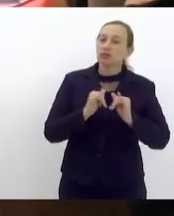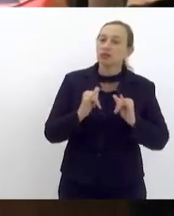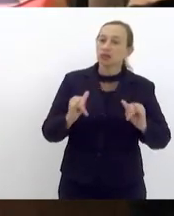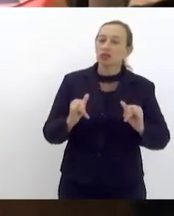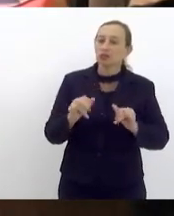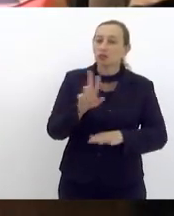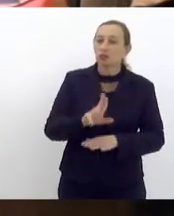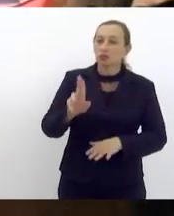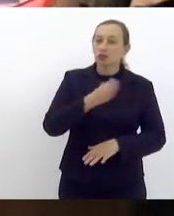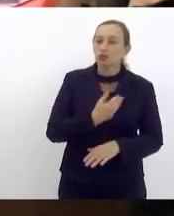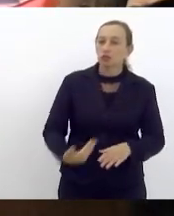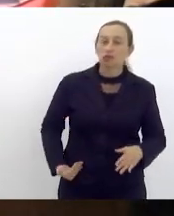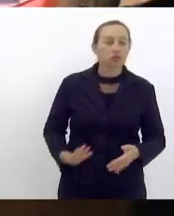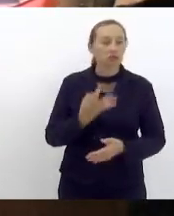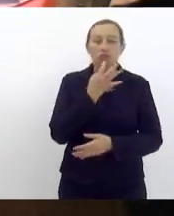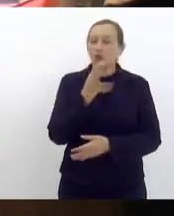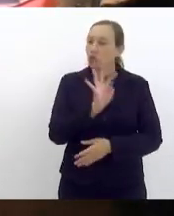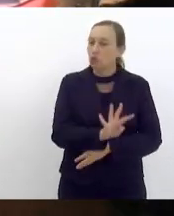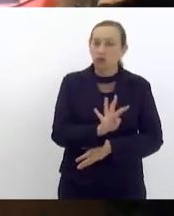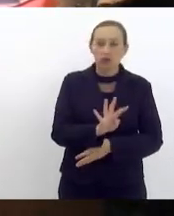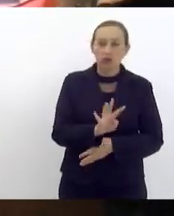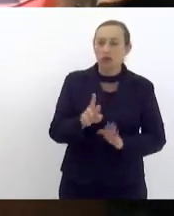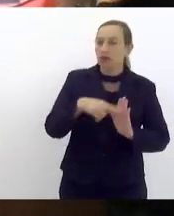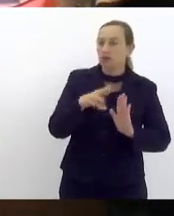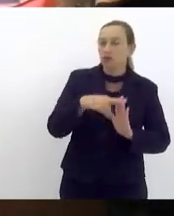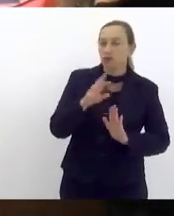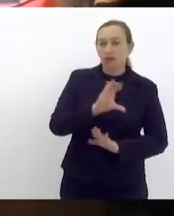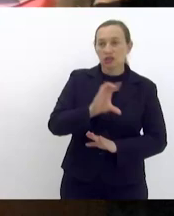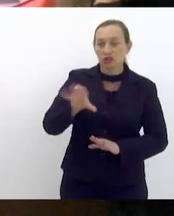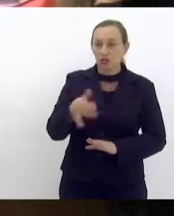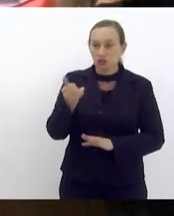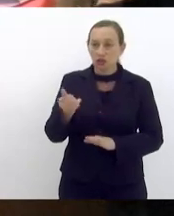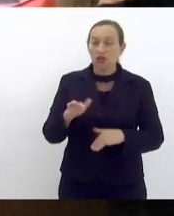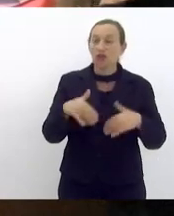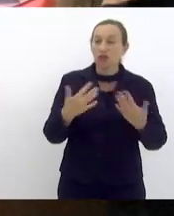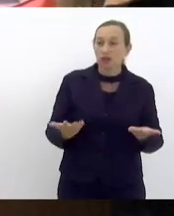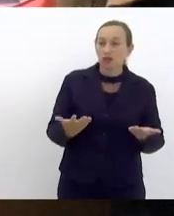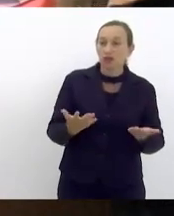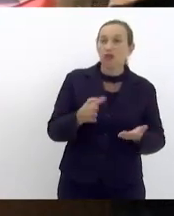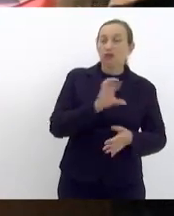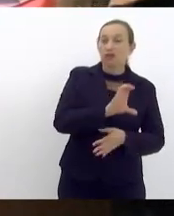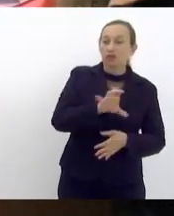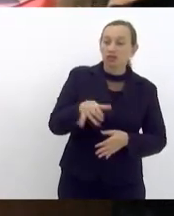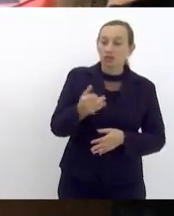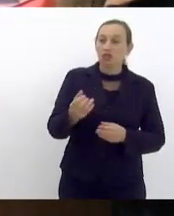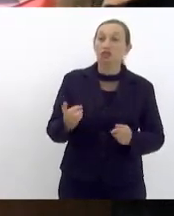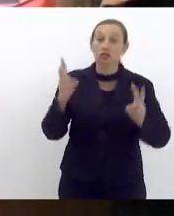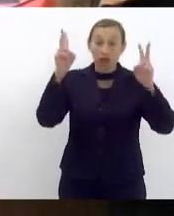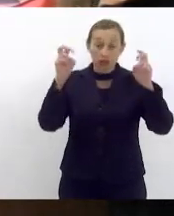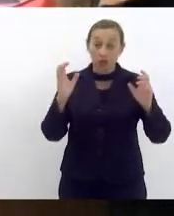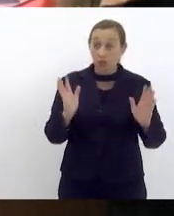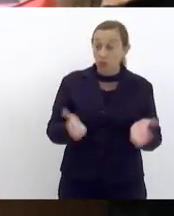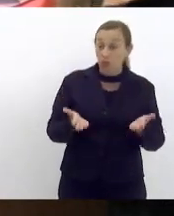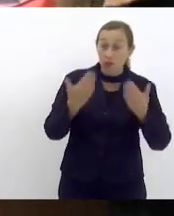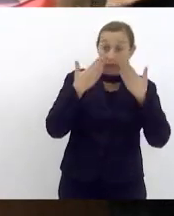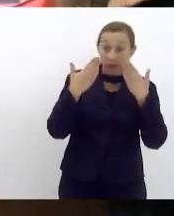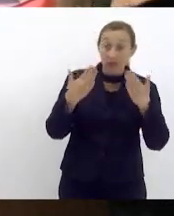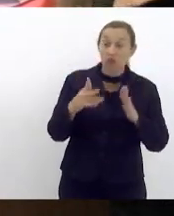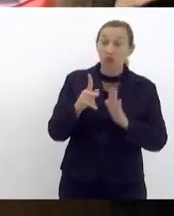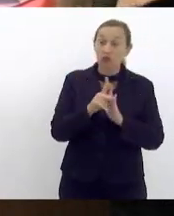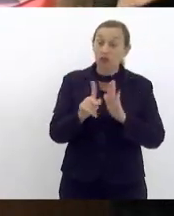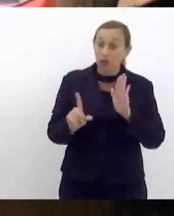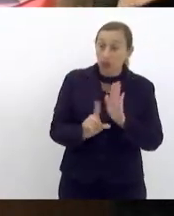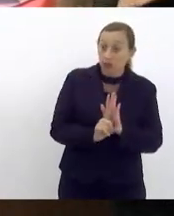utilidade pública porque não reconhecia a resolução da ccj então a ccj tá enfrentando essa temática hoje vamos apresentar um projeto